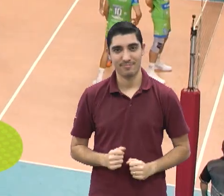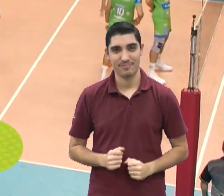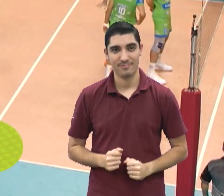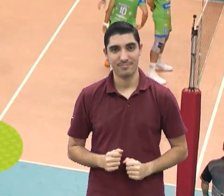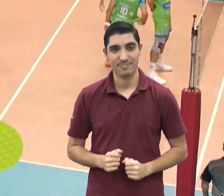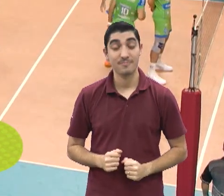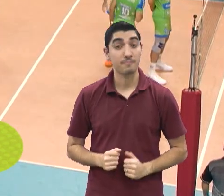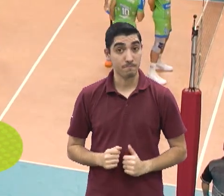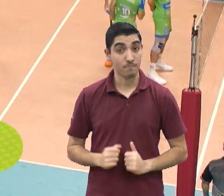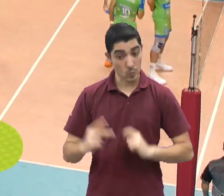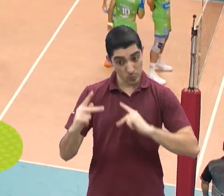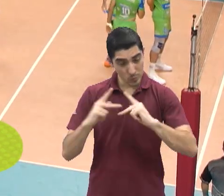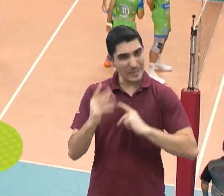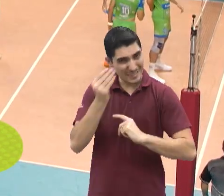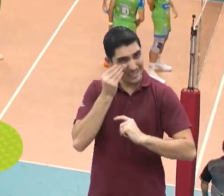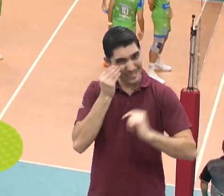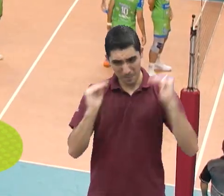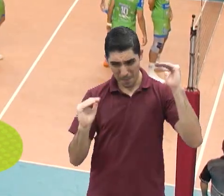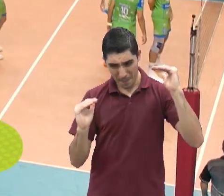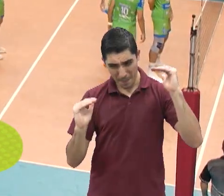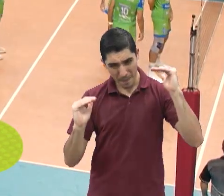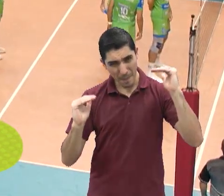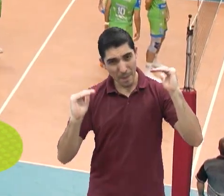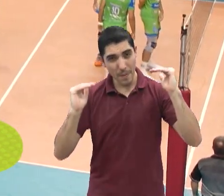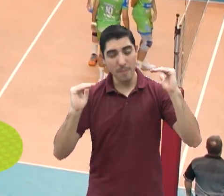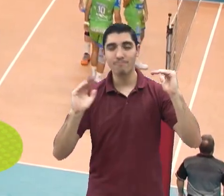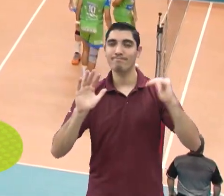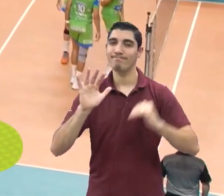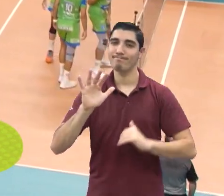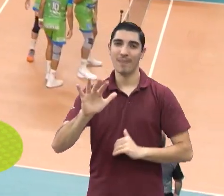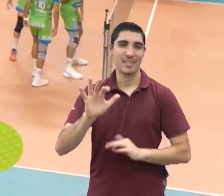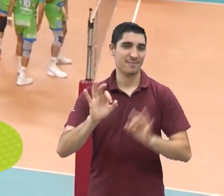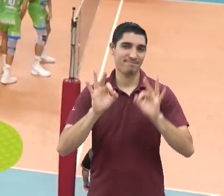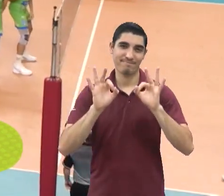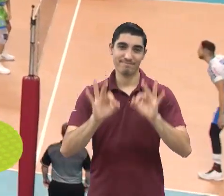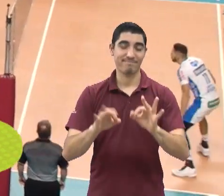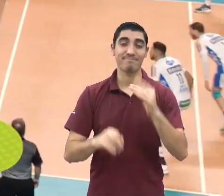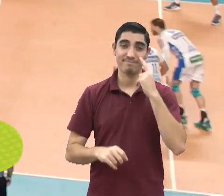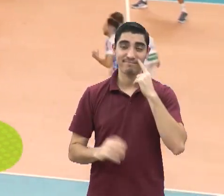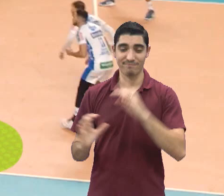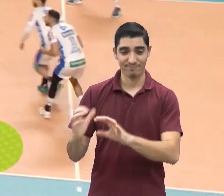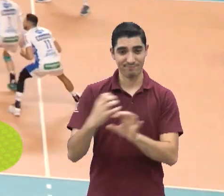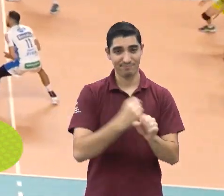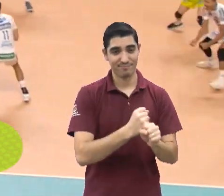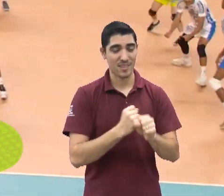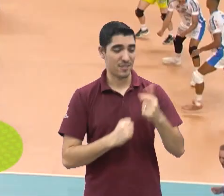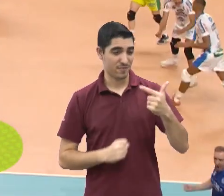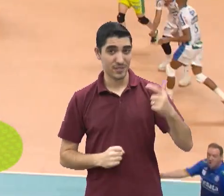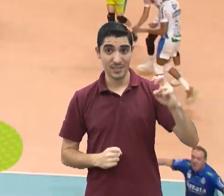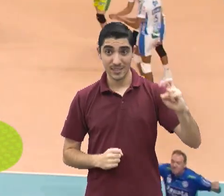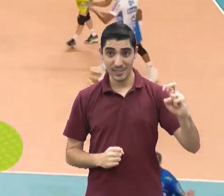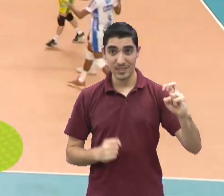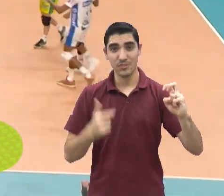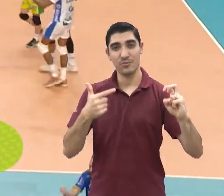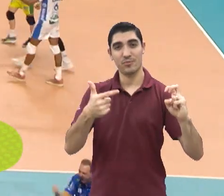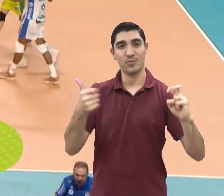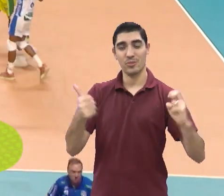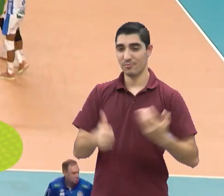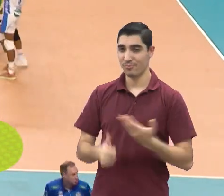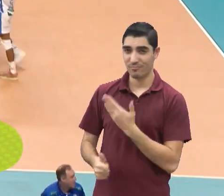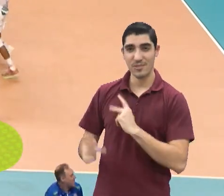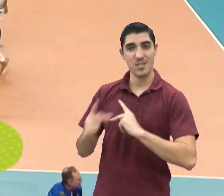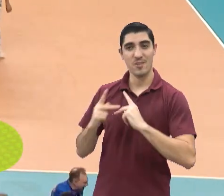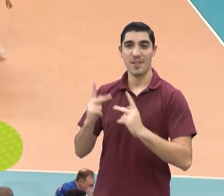O São José correu atrás do resultado, mas o jogo foi finalizado em 25-21, nesse erro de saque do João